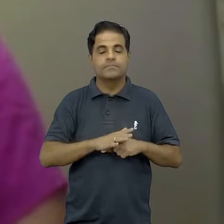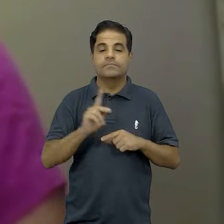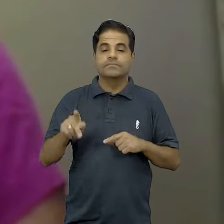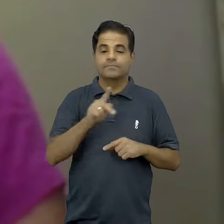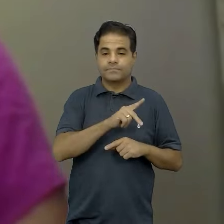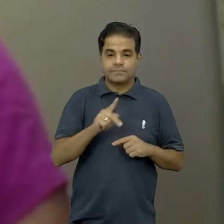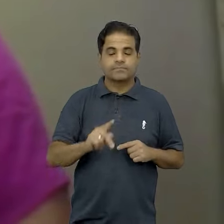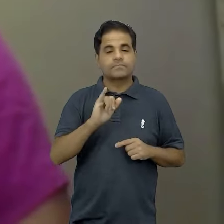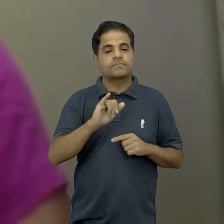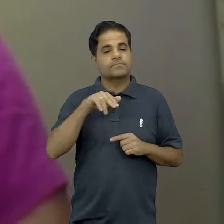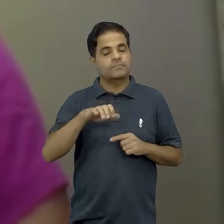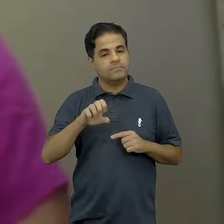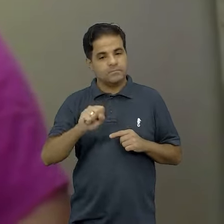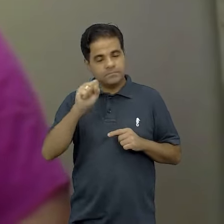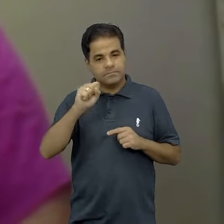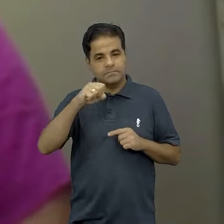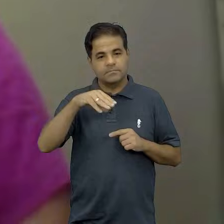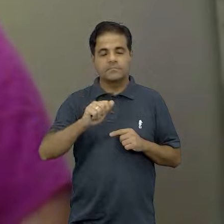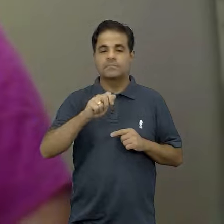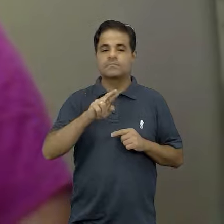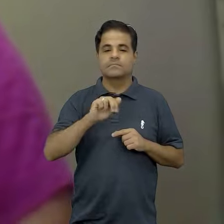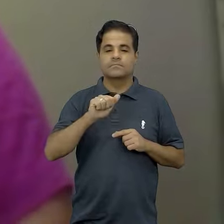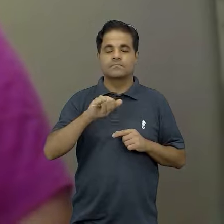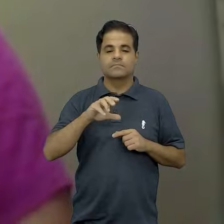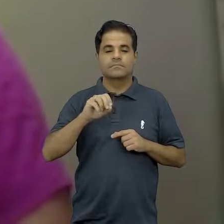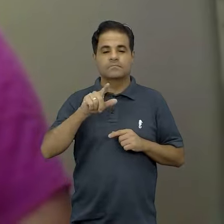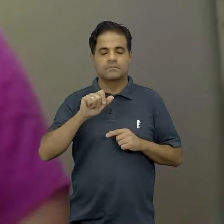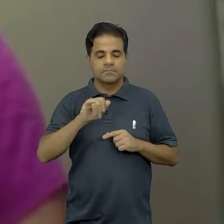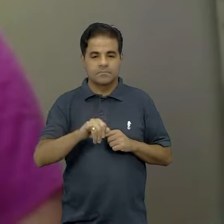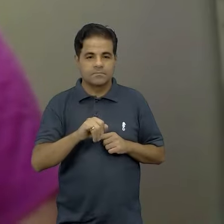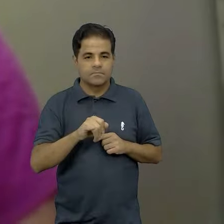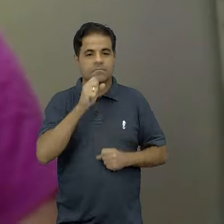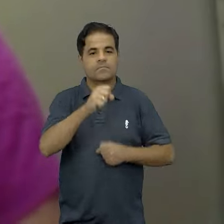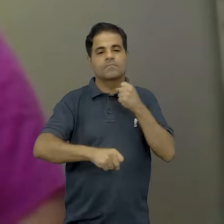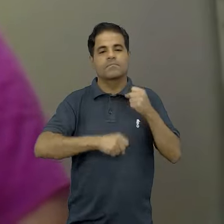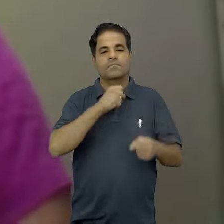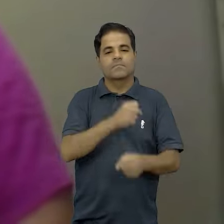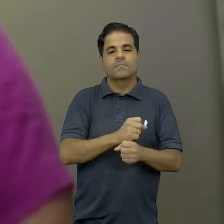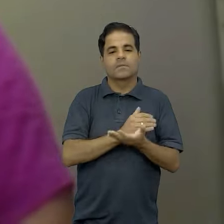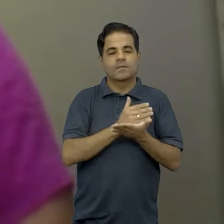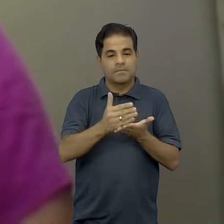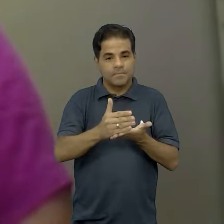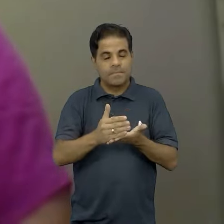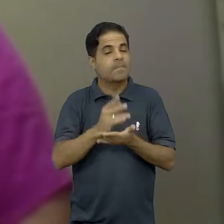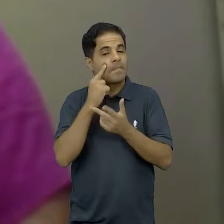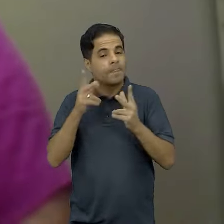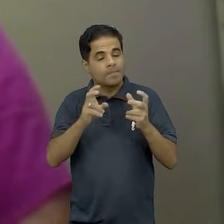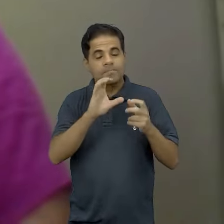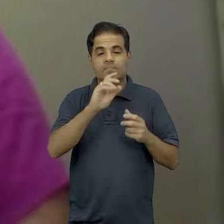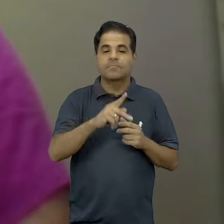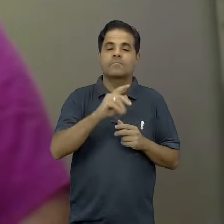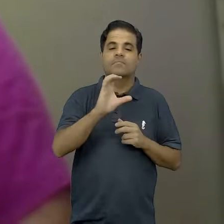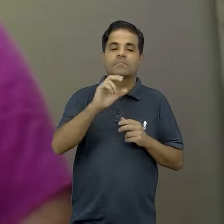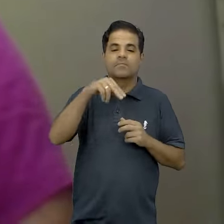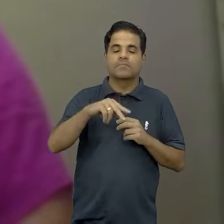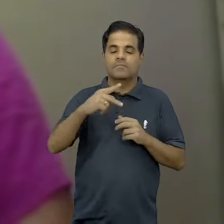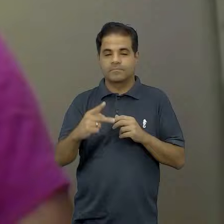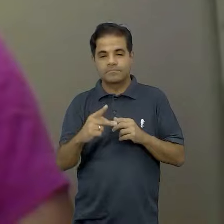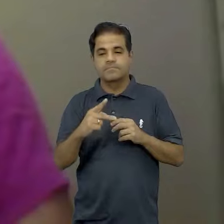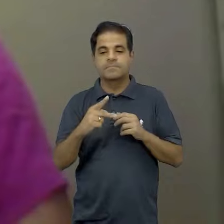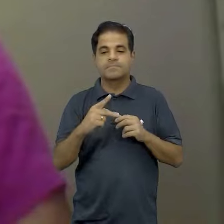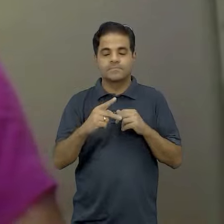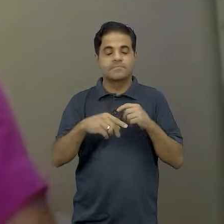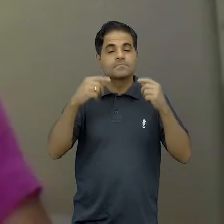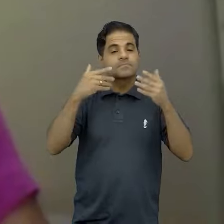a professora Inês Marcolini, dos anos iniciais, estou PCNP na Diretoria de Ensino de